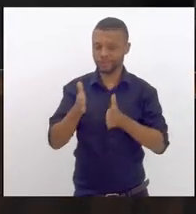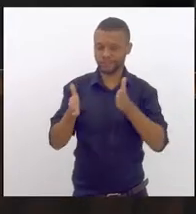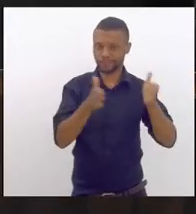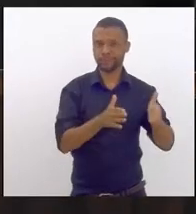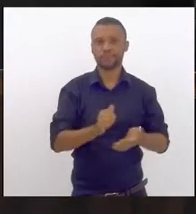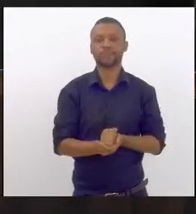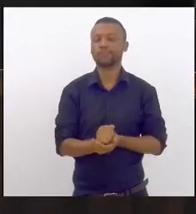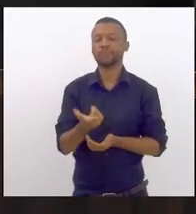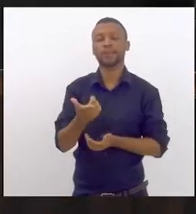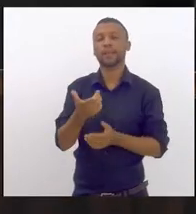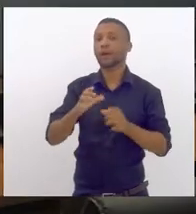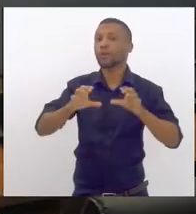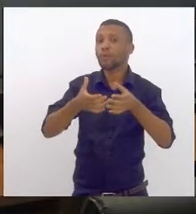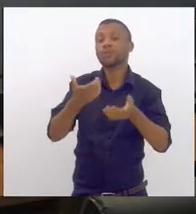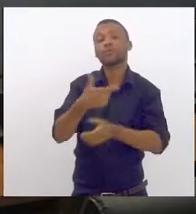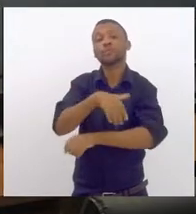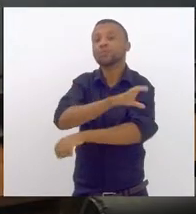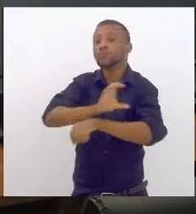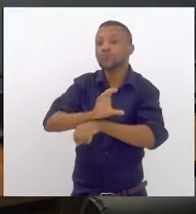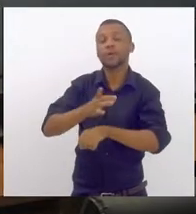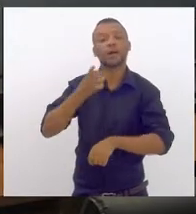Cultura, deputado Luiz Paulo.